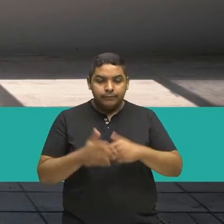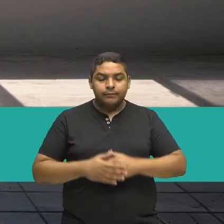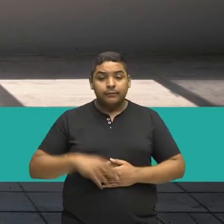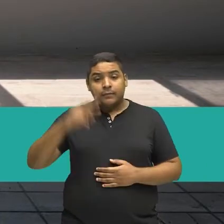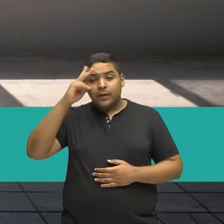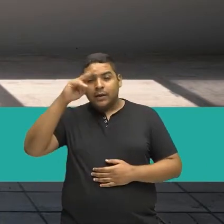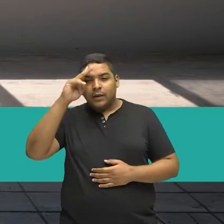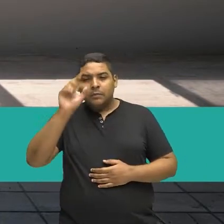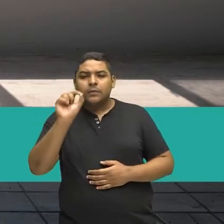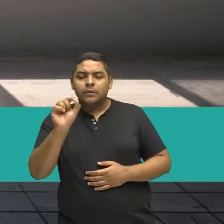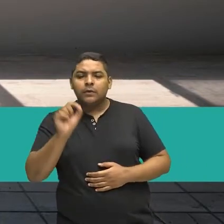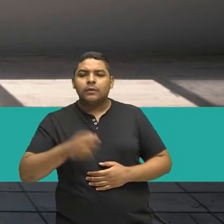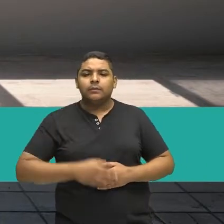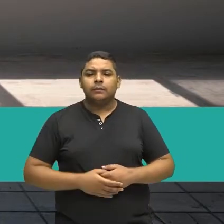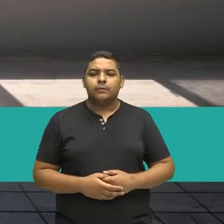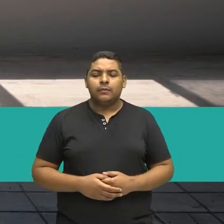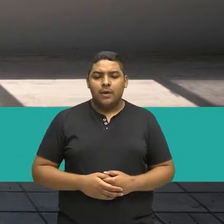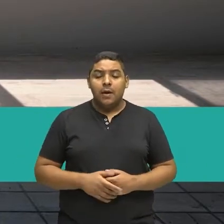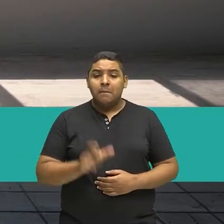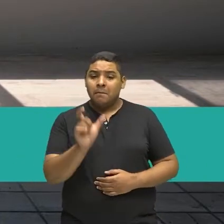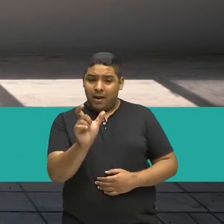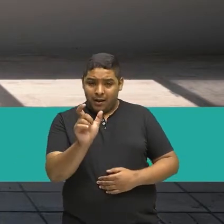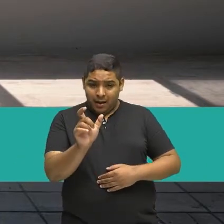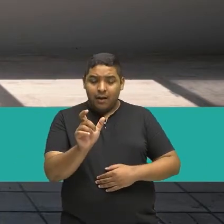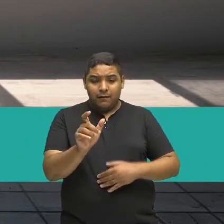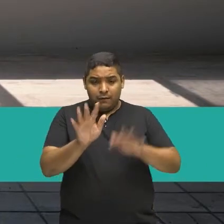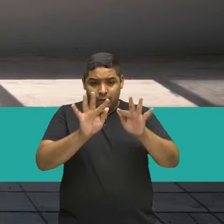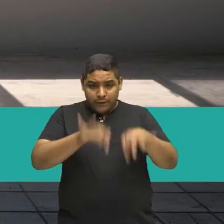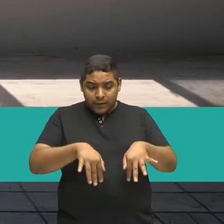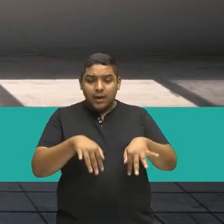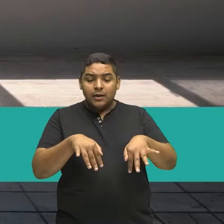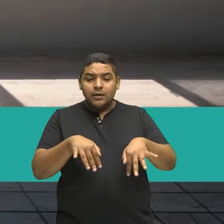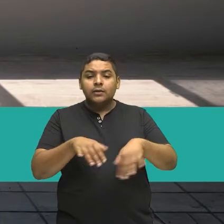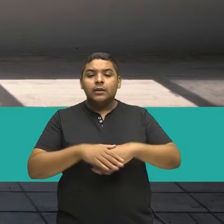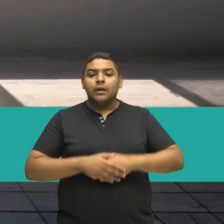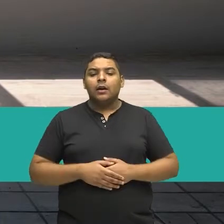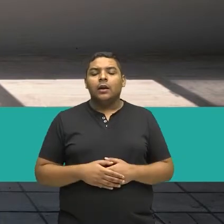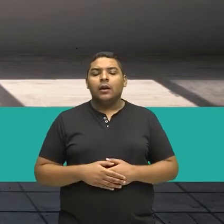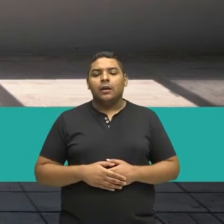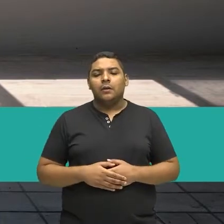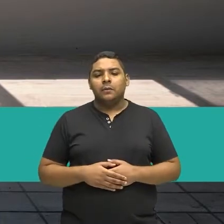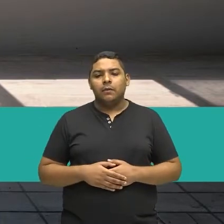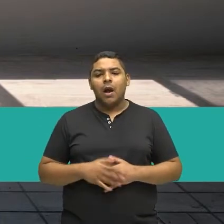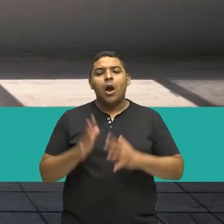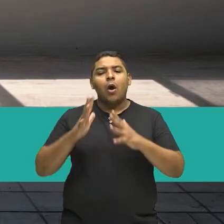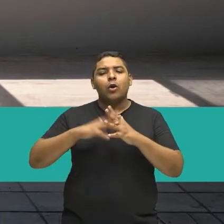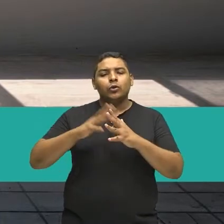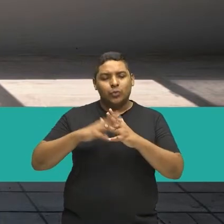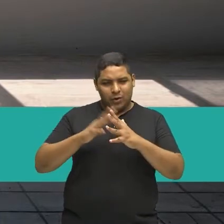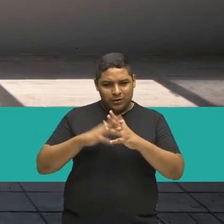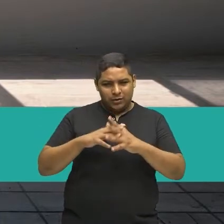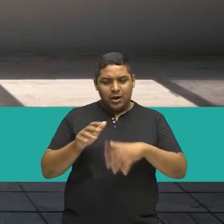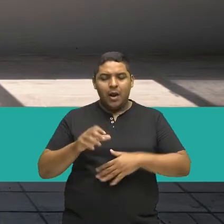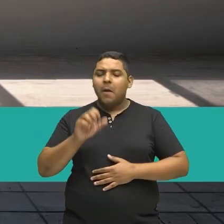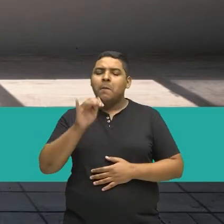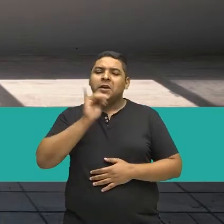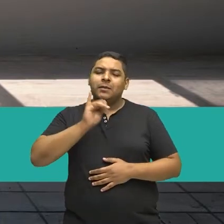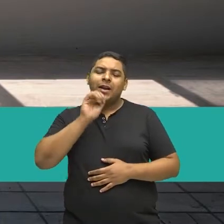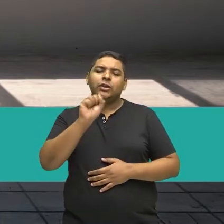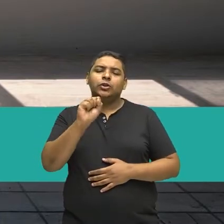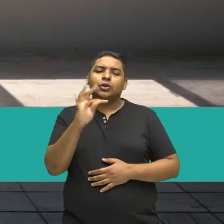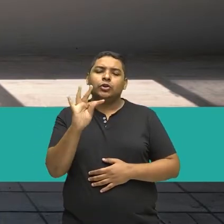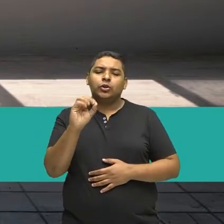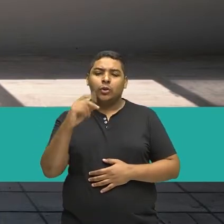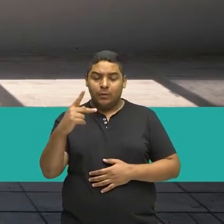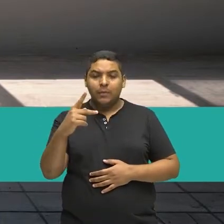né? Essas palavras que terminam numa sequência consoante, vogal consoante, como stop, como run, você tem que repetir a